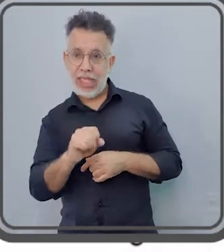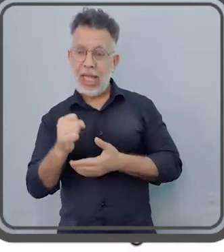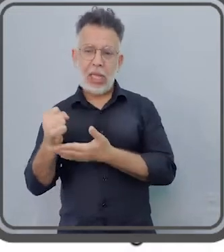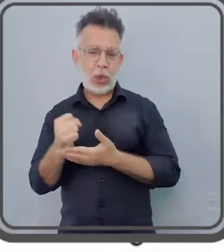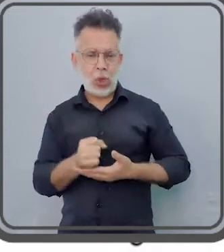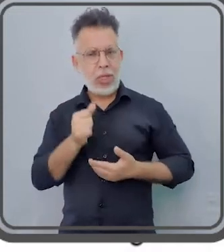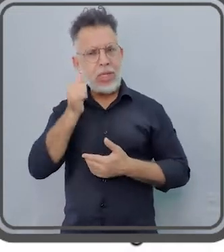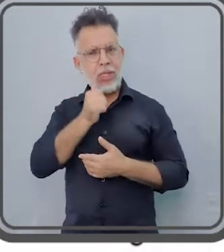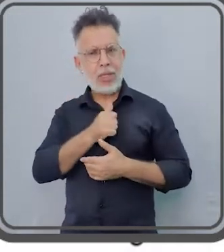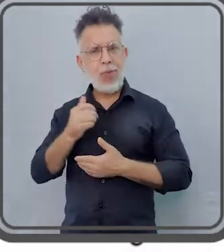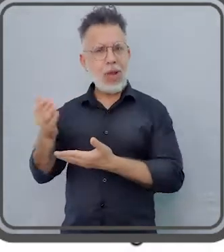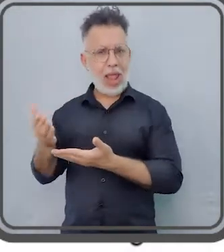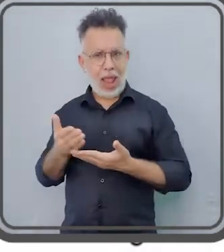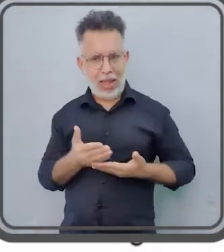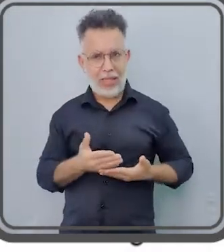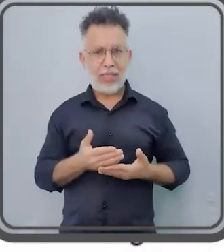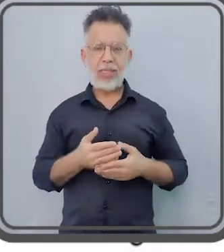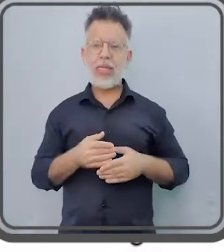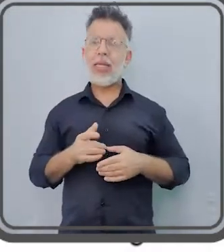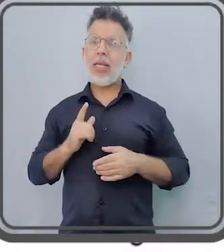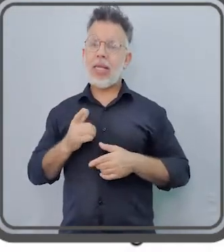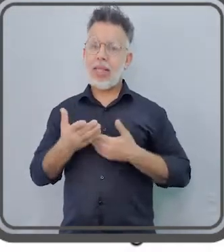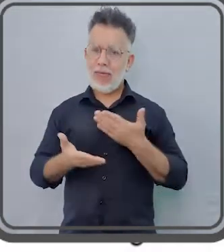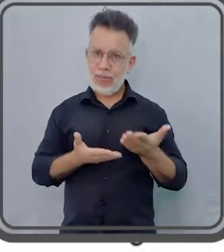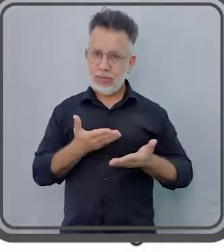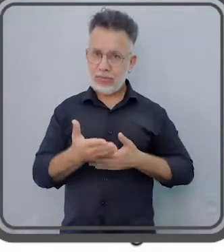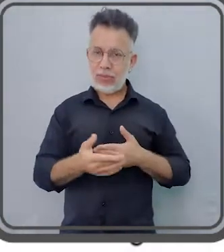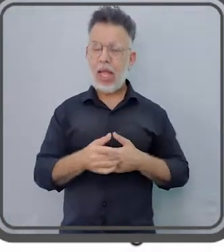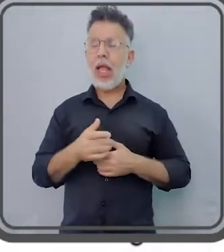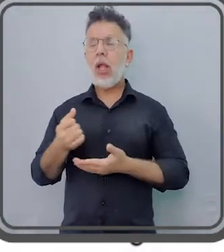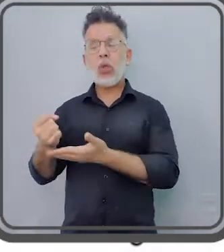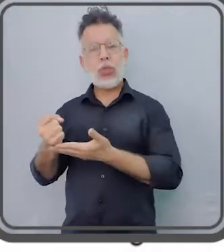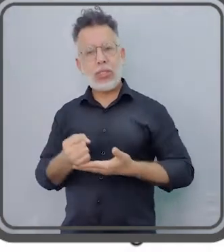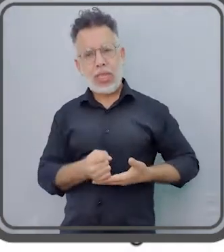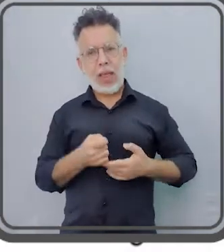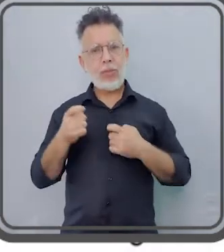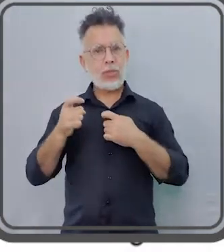mulheres, trouxemos também algumas profissionais, ginecologistas,